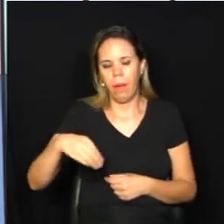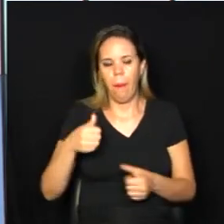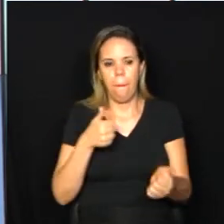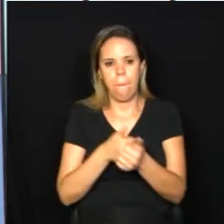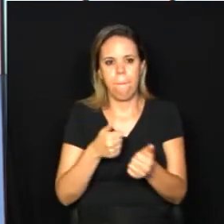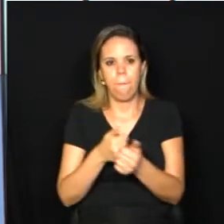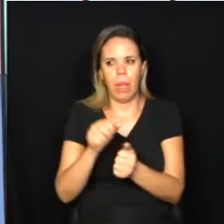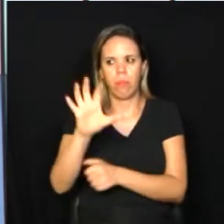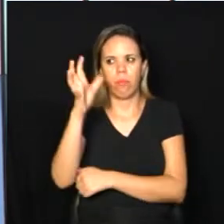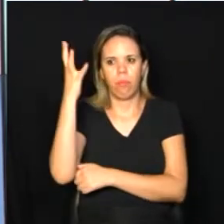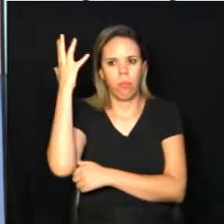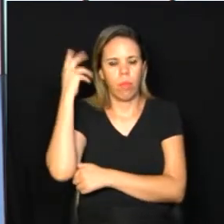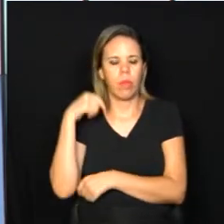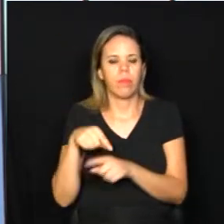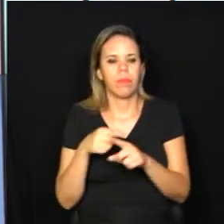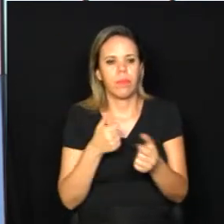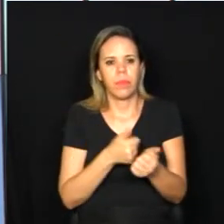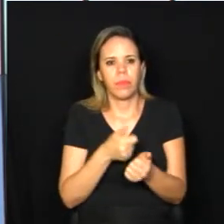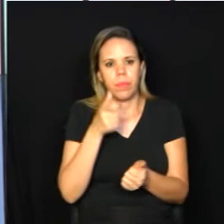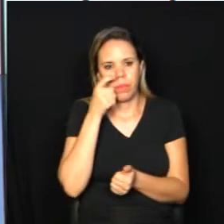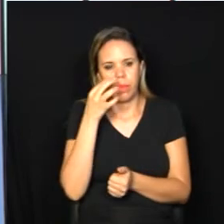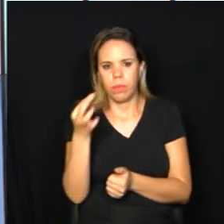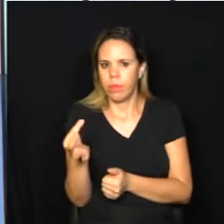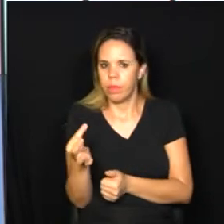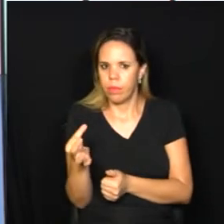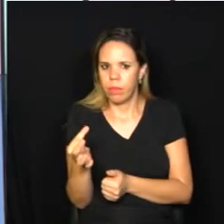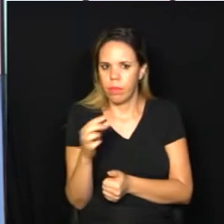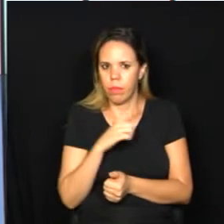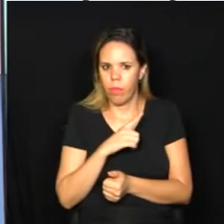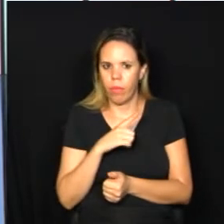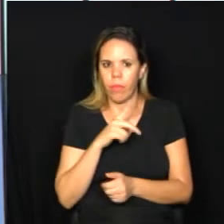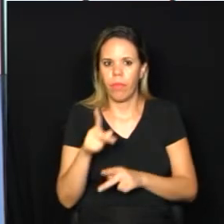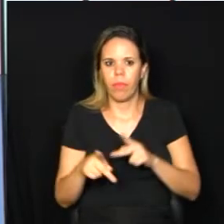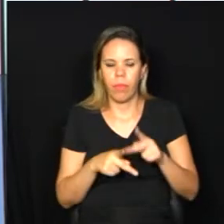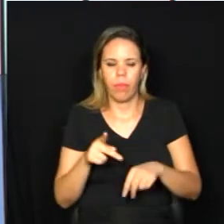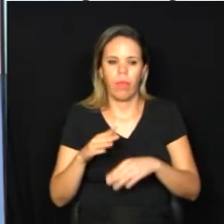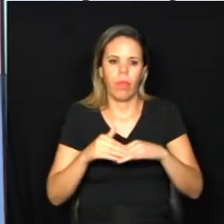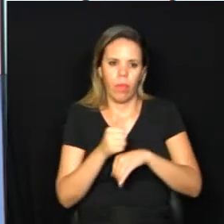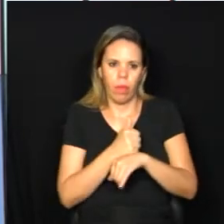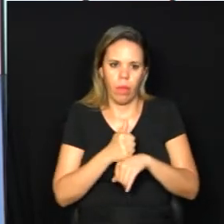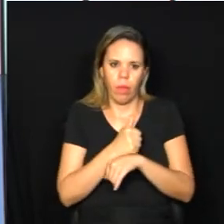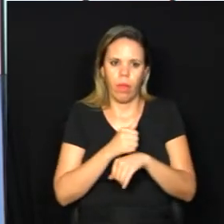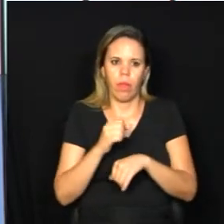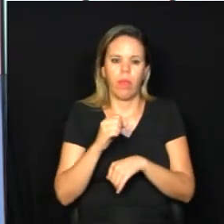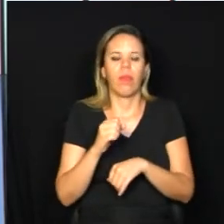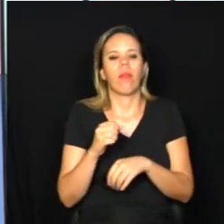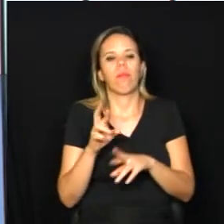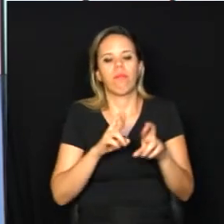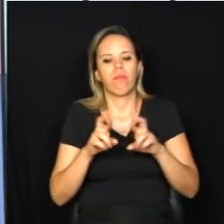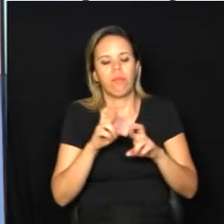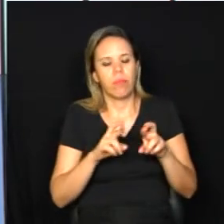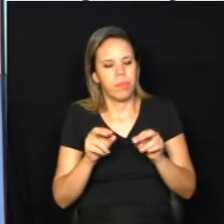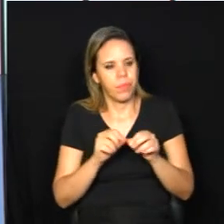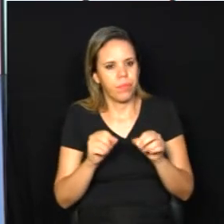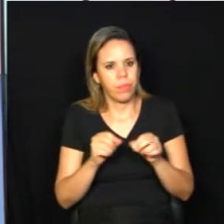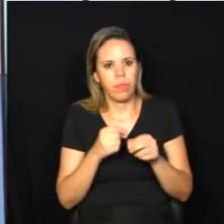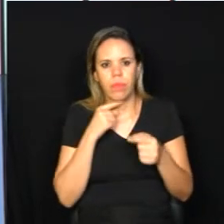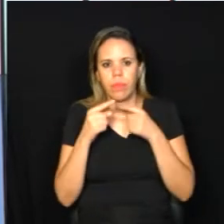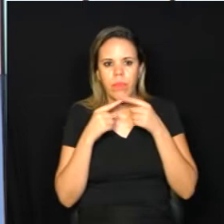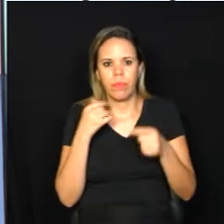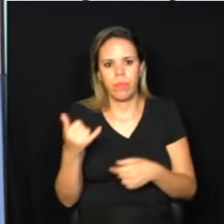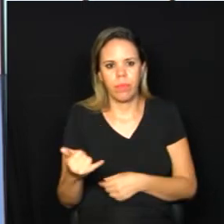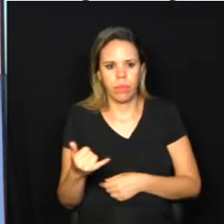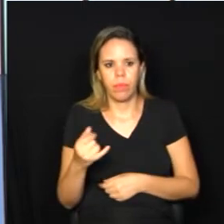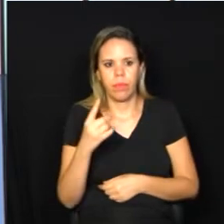passa nessa região, fique atento, temos agentes de mobilidade urbana e qualquer dúvida também pode ser utilizado o